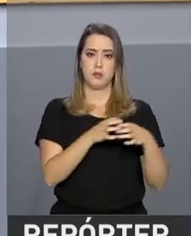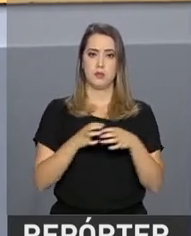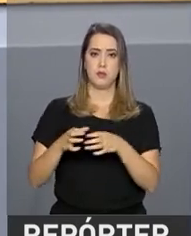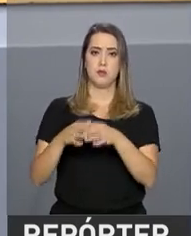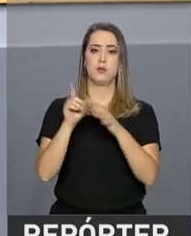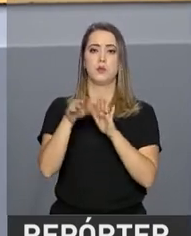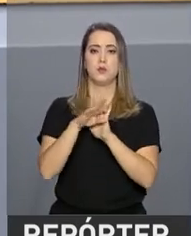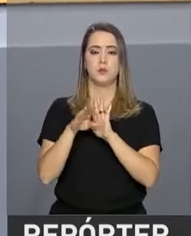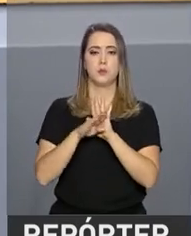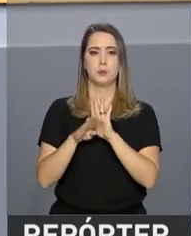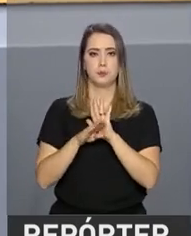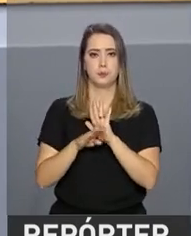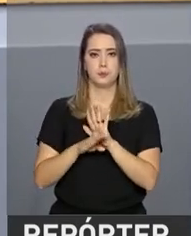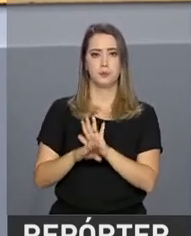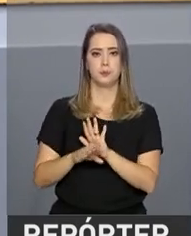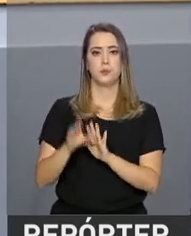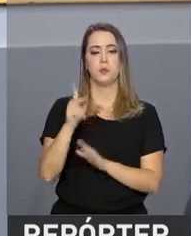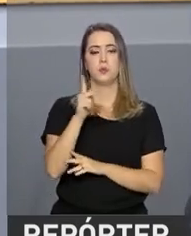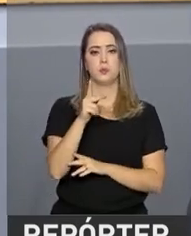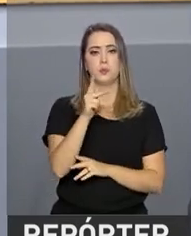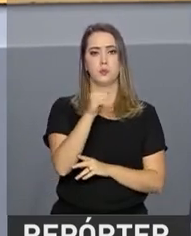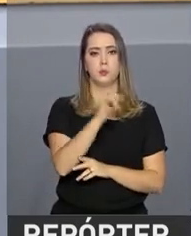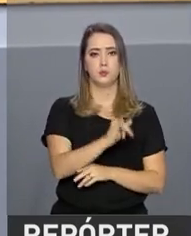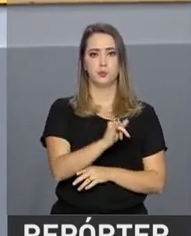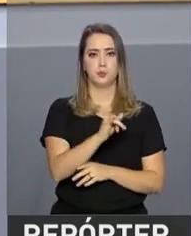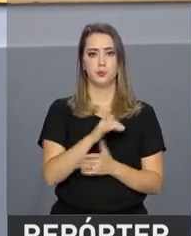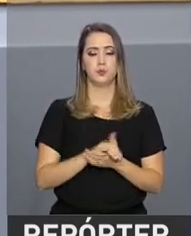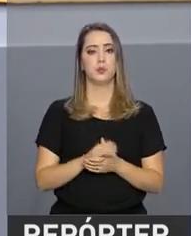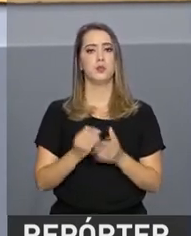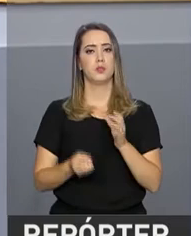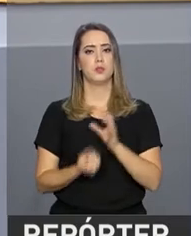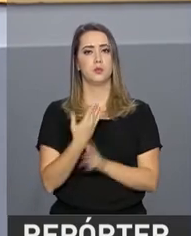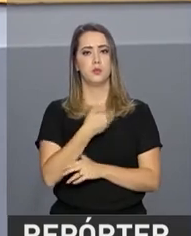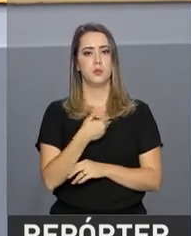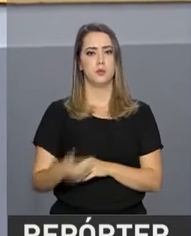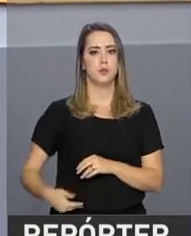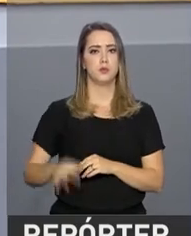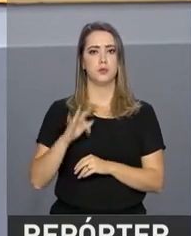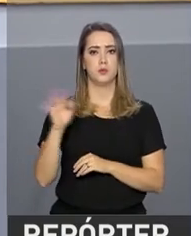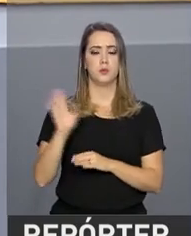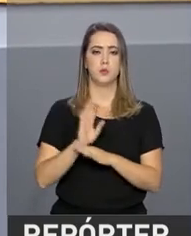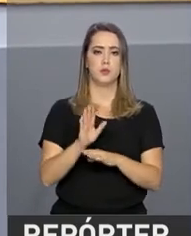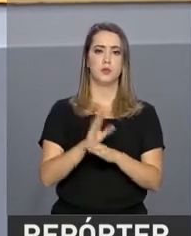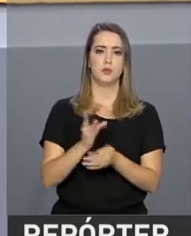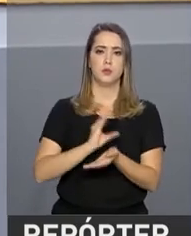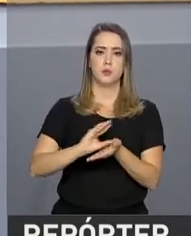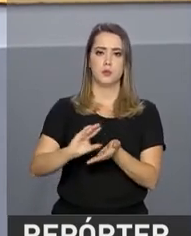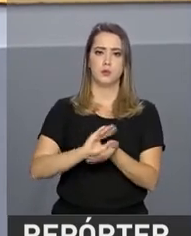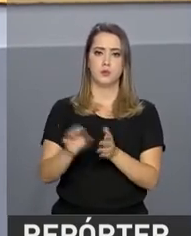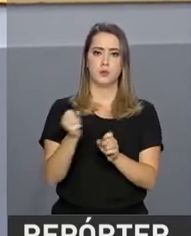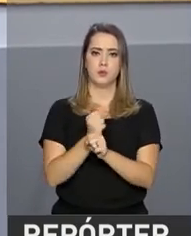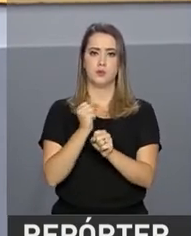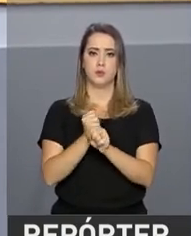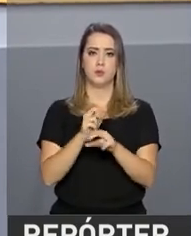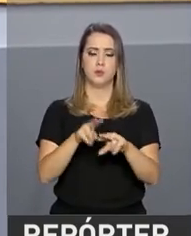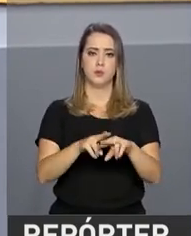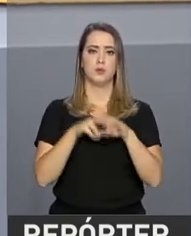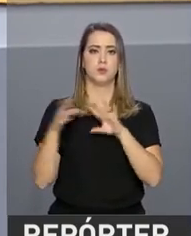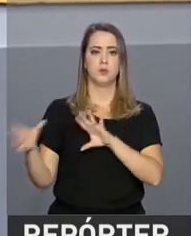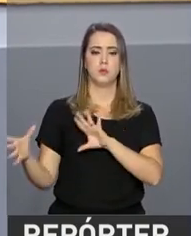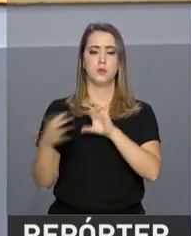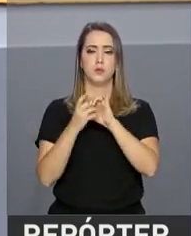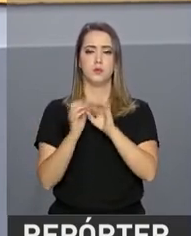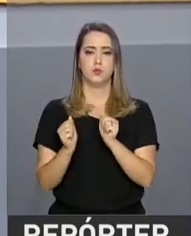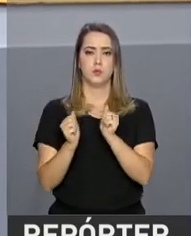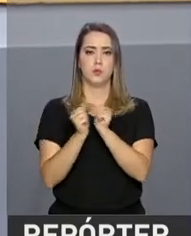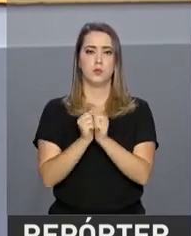parte do programa de parceria e investimentos o pp ii criado pelo governo federal para reforçar os investimentos em infraestrutura por meio